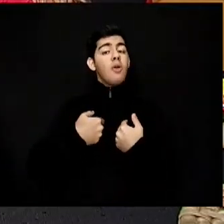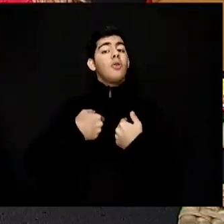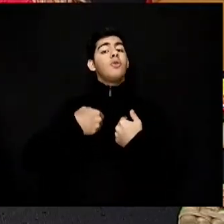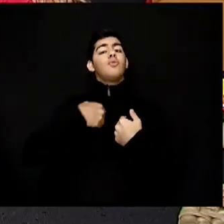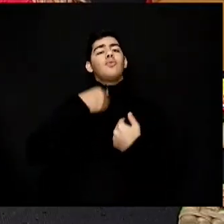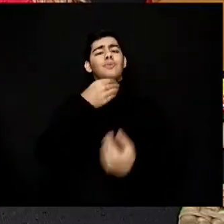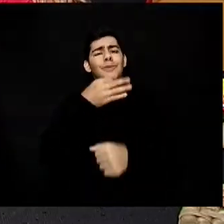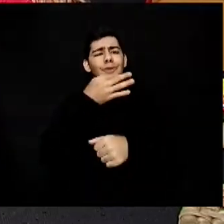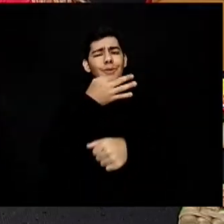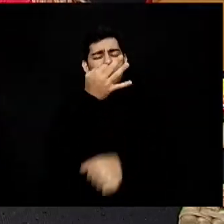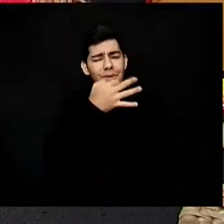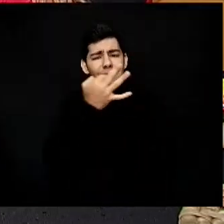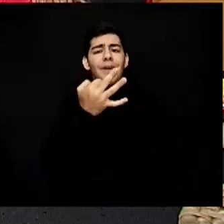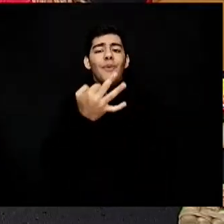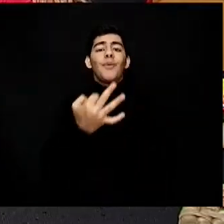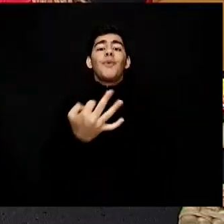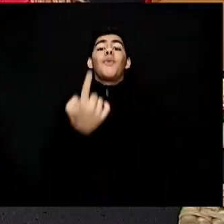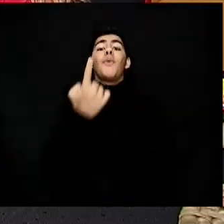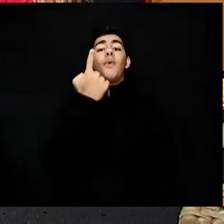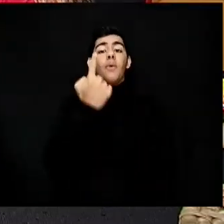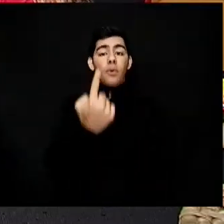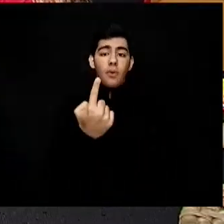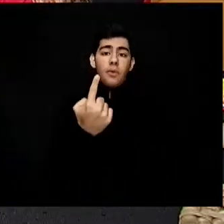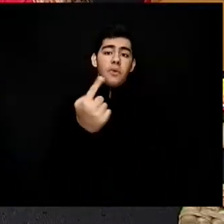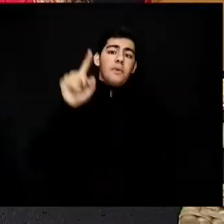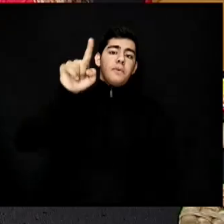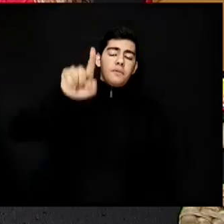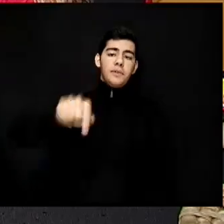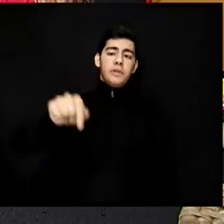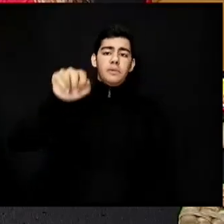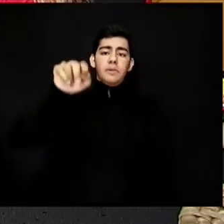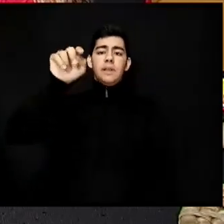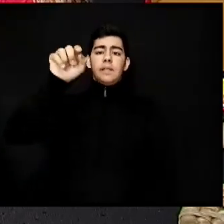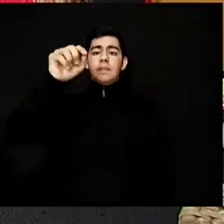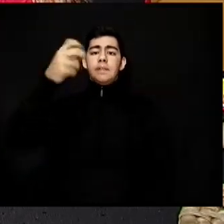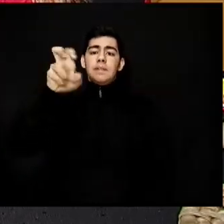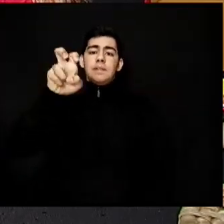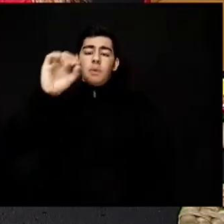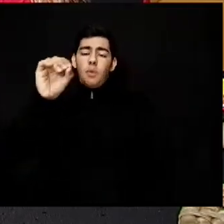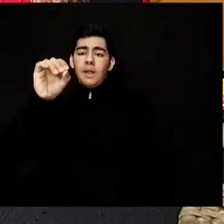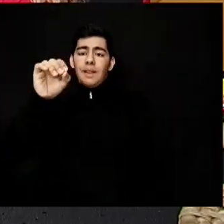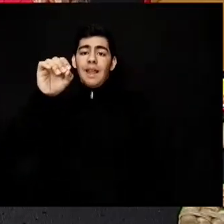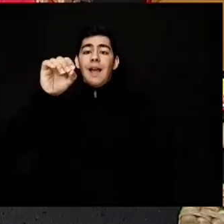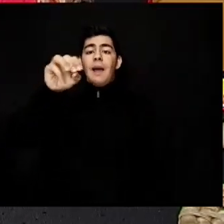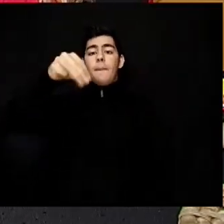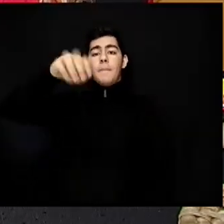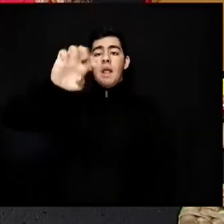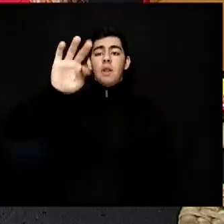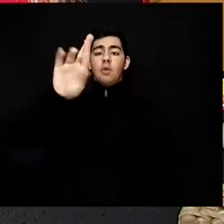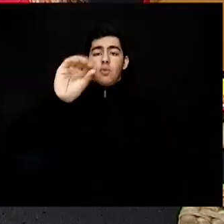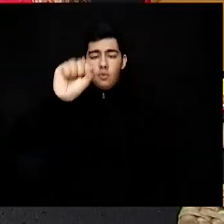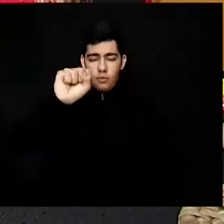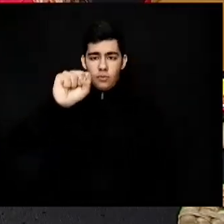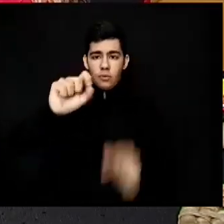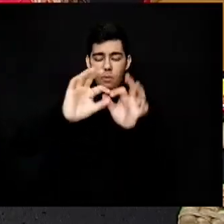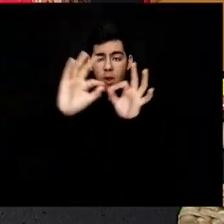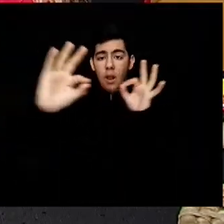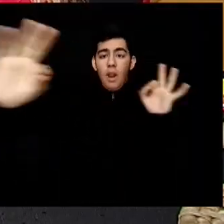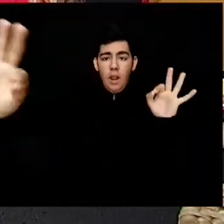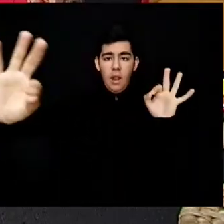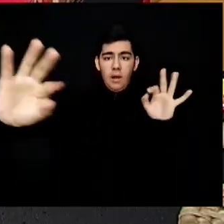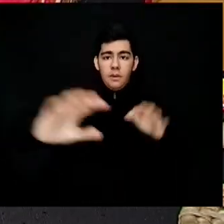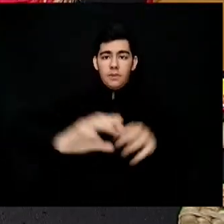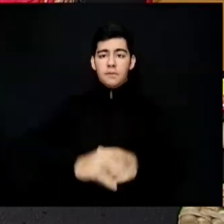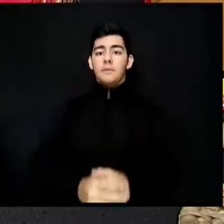que 1,5 m é um tamanho além, mas às vezes a gente tem que pensar na diversidade. Tem as pessoas que são mais